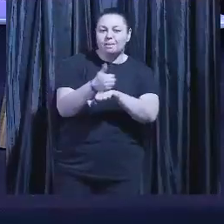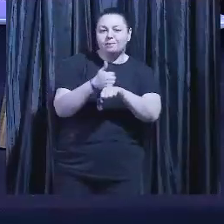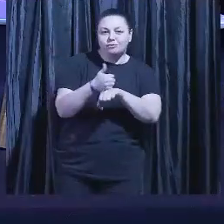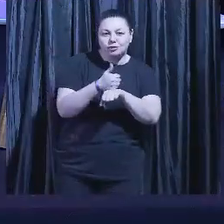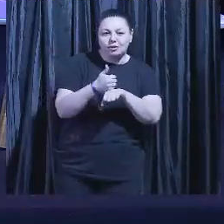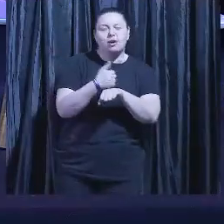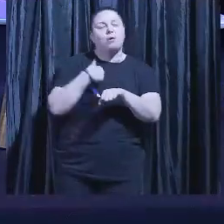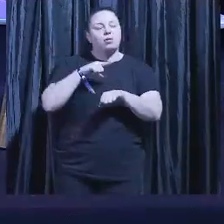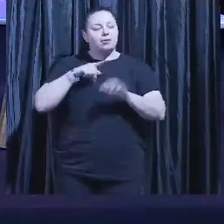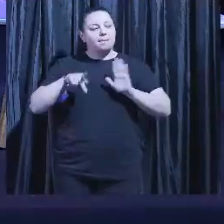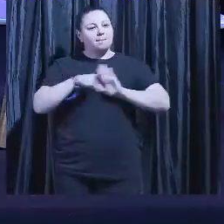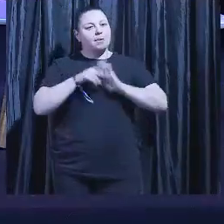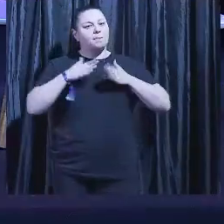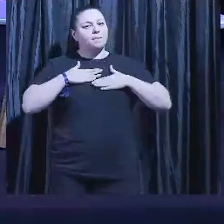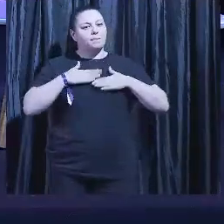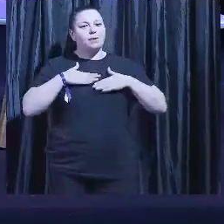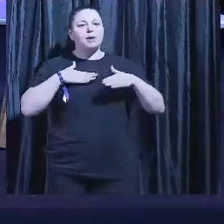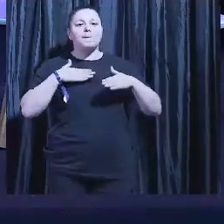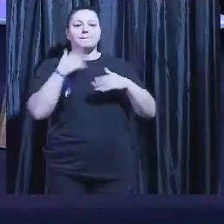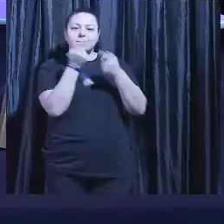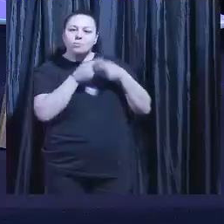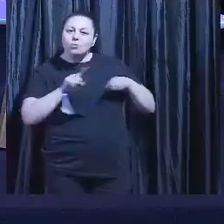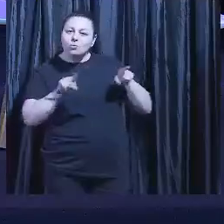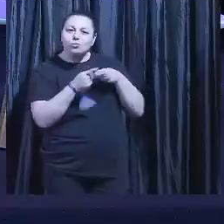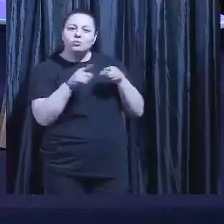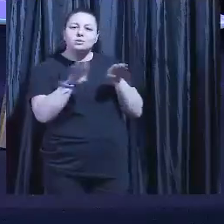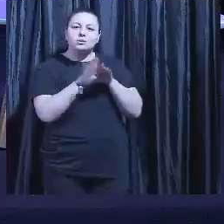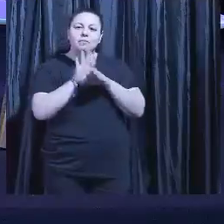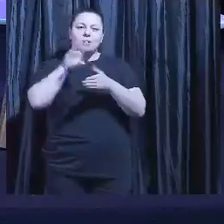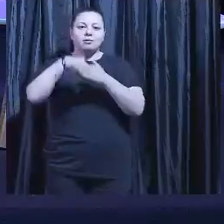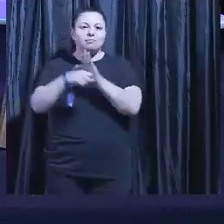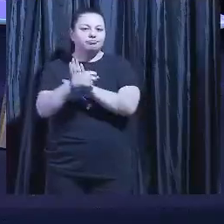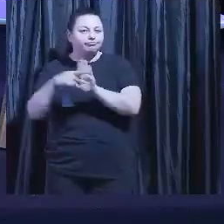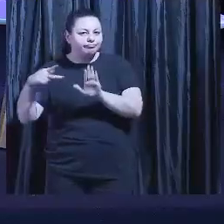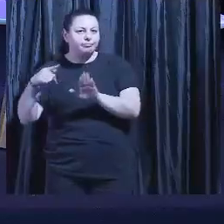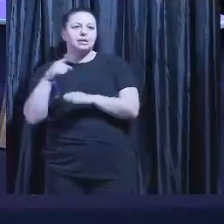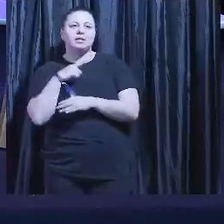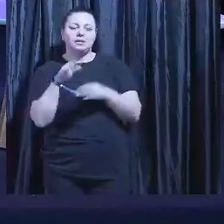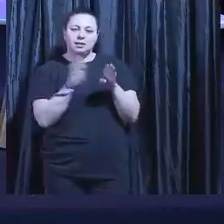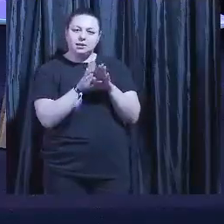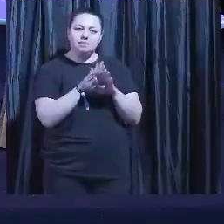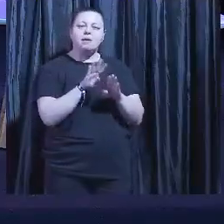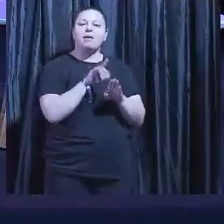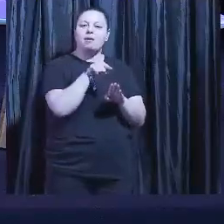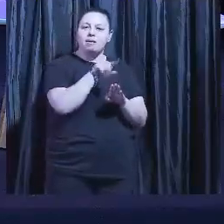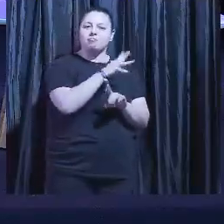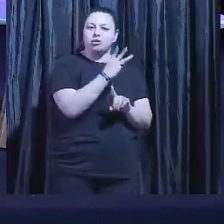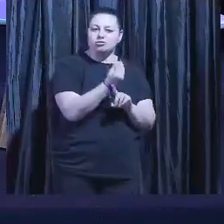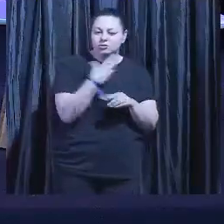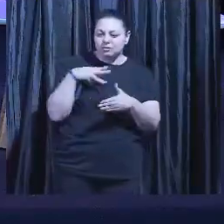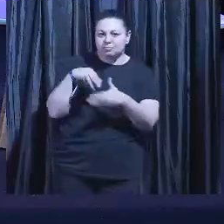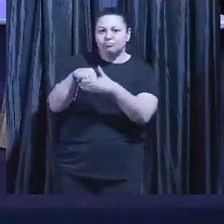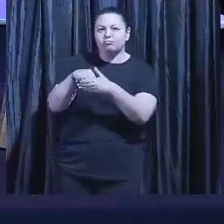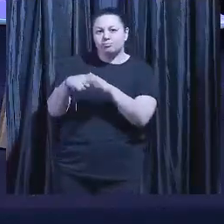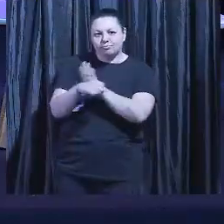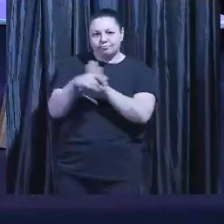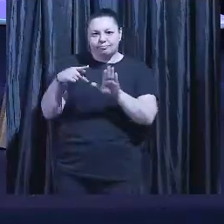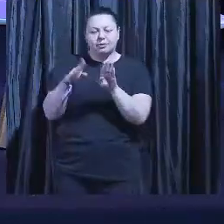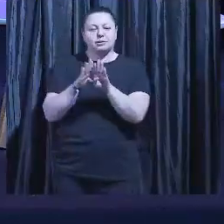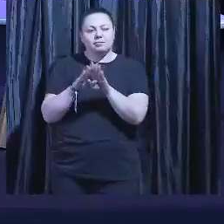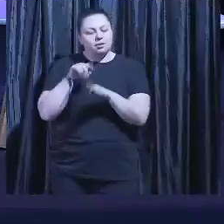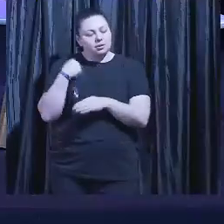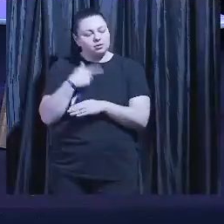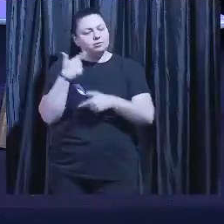tenho minhas músicas também nas plataformas, tem músicas de nossos artistas também nas plataformas, e trabalhamos com